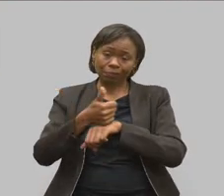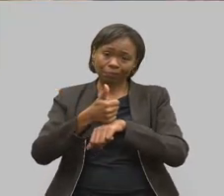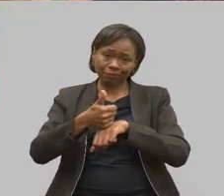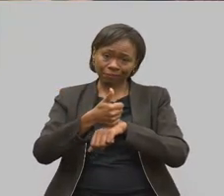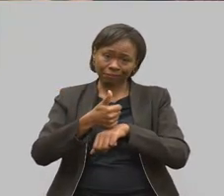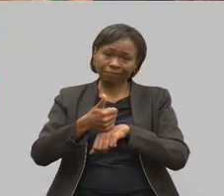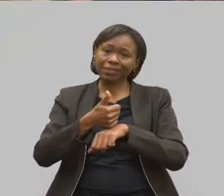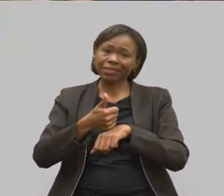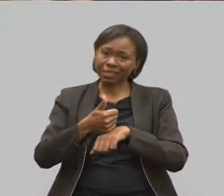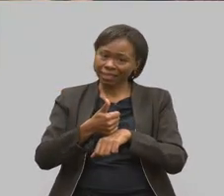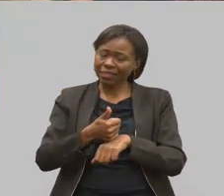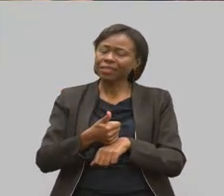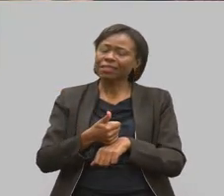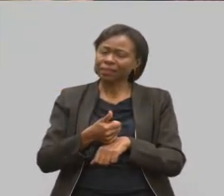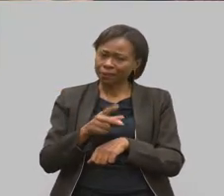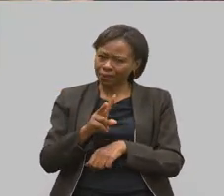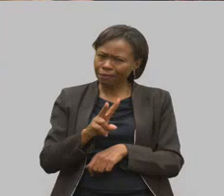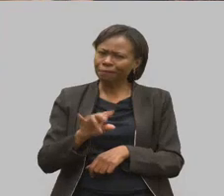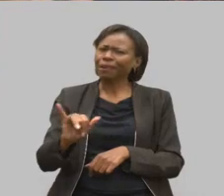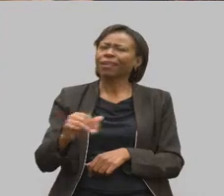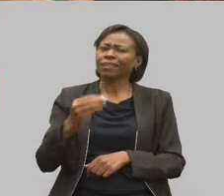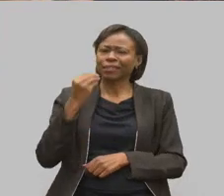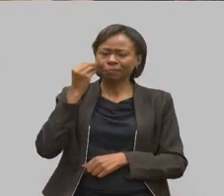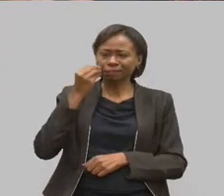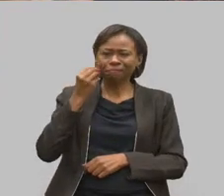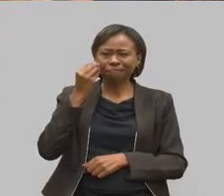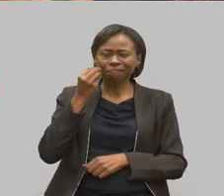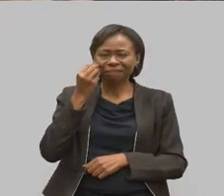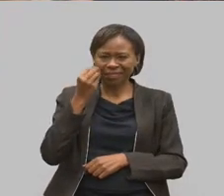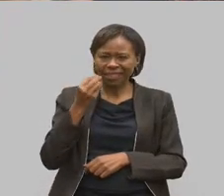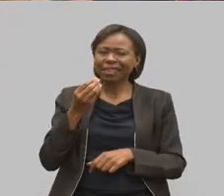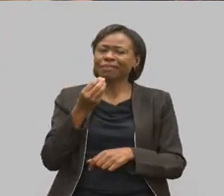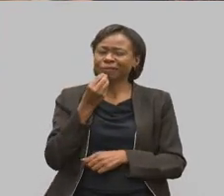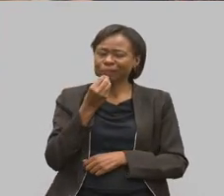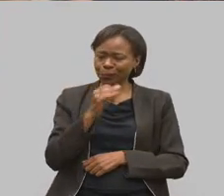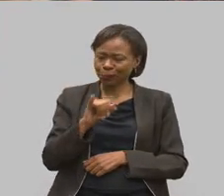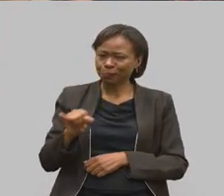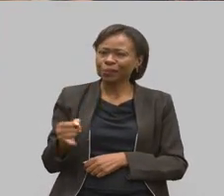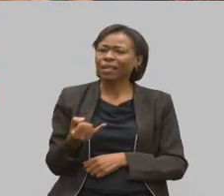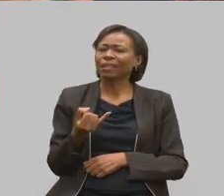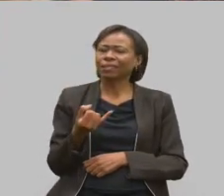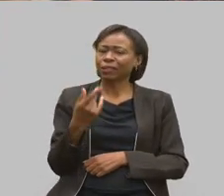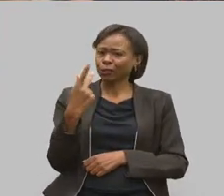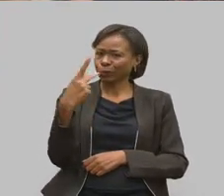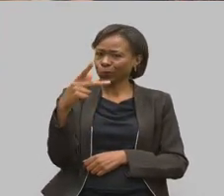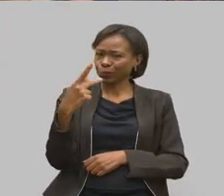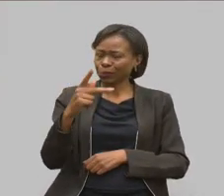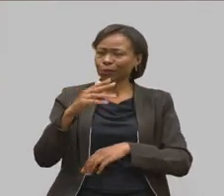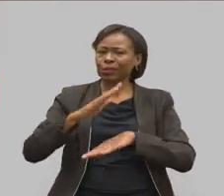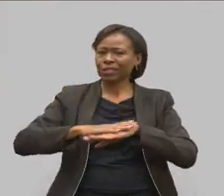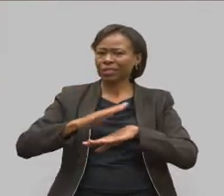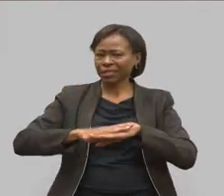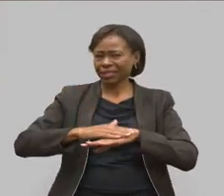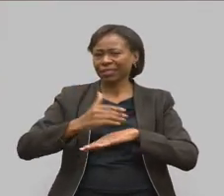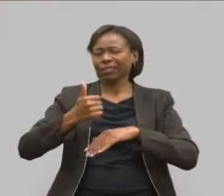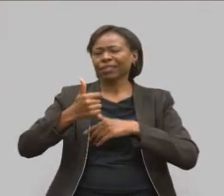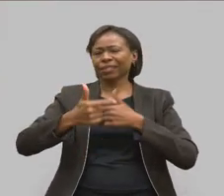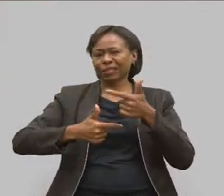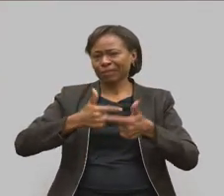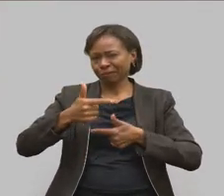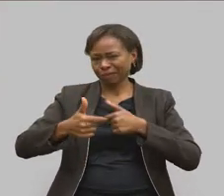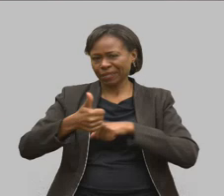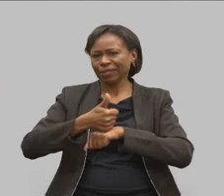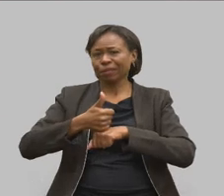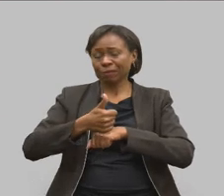certeza que vocês vão vivenciar eh no Exercício desta profissão vocês vão criar